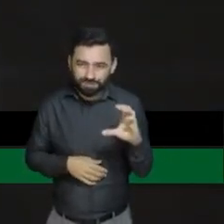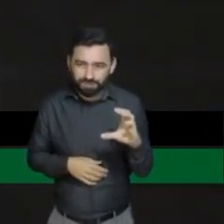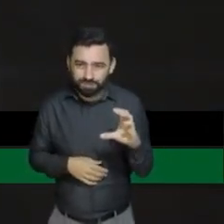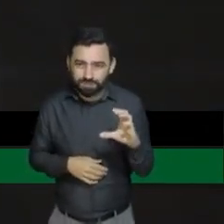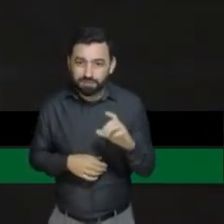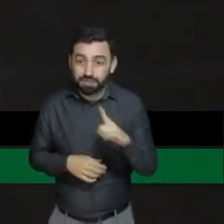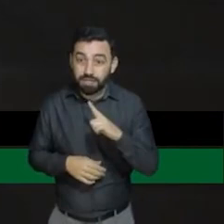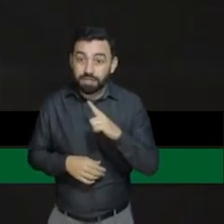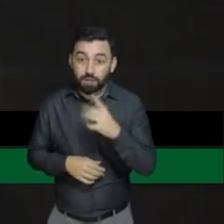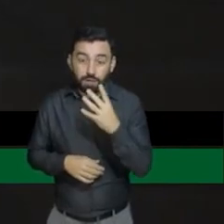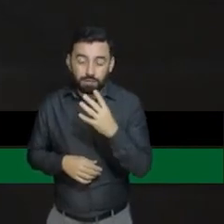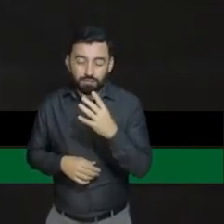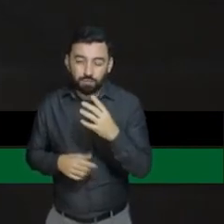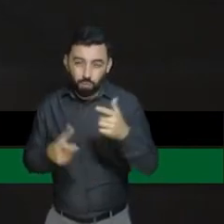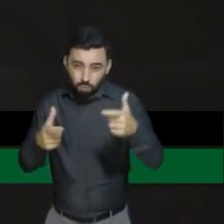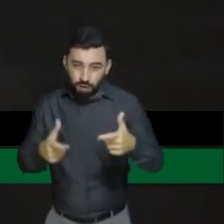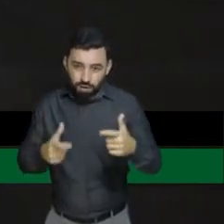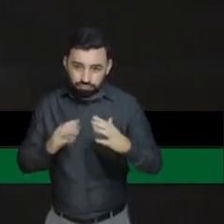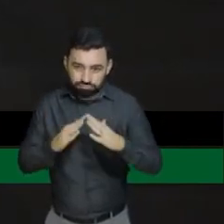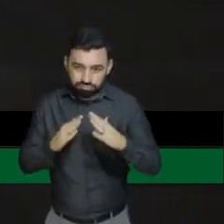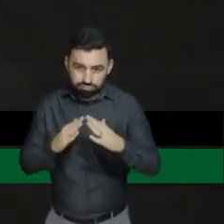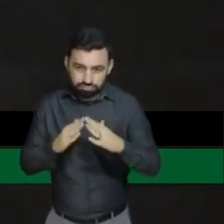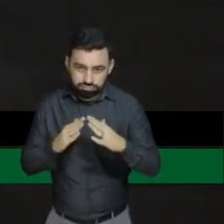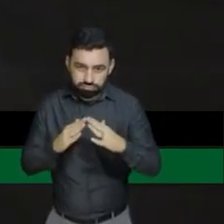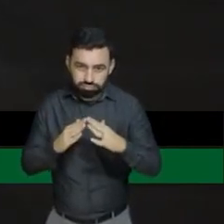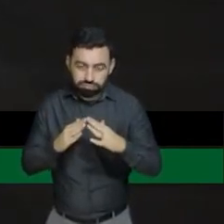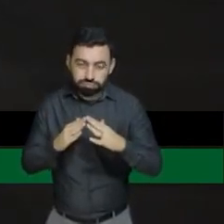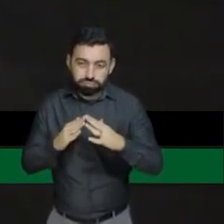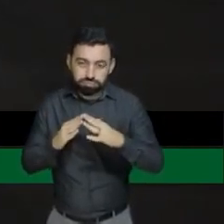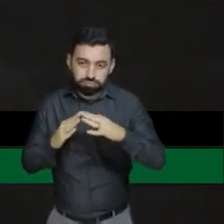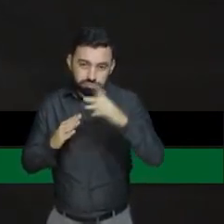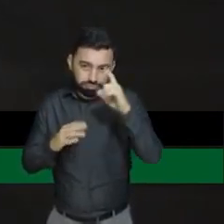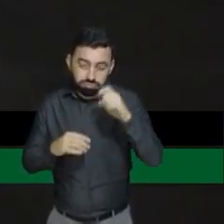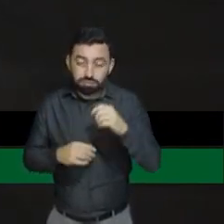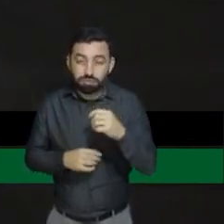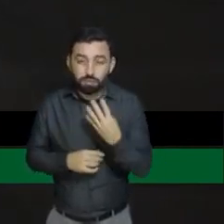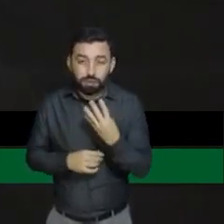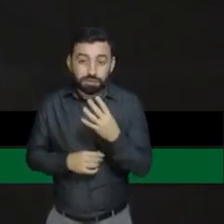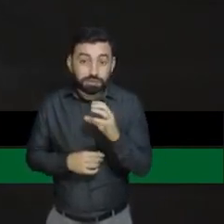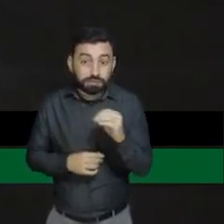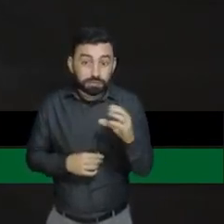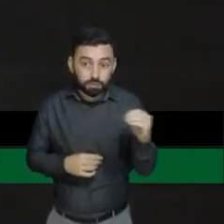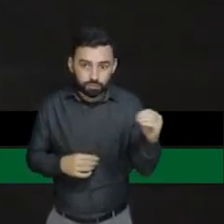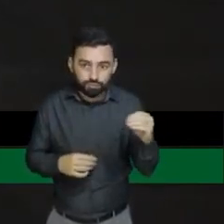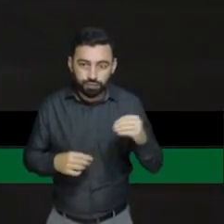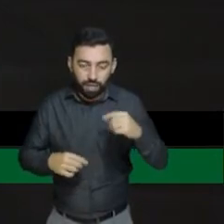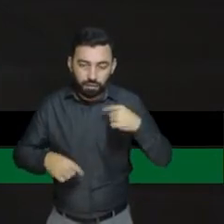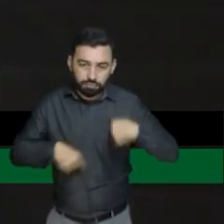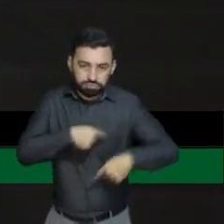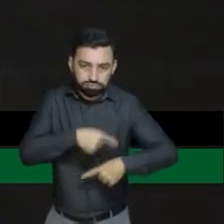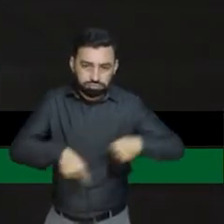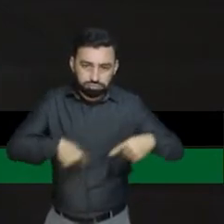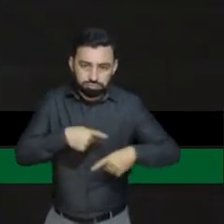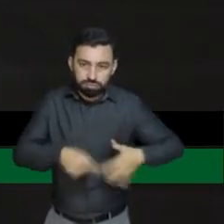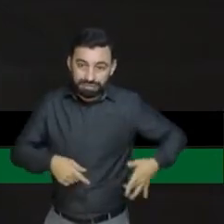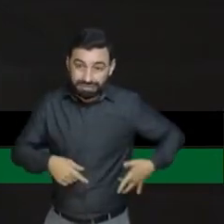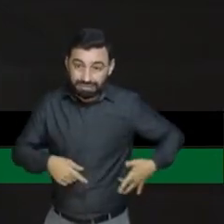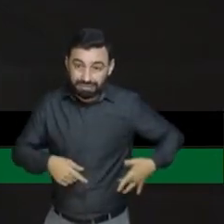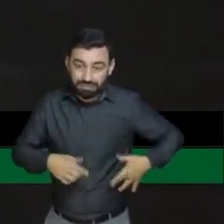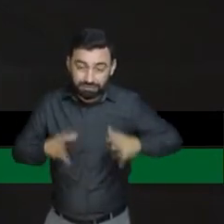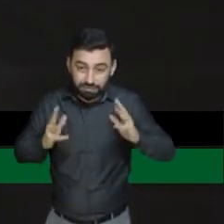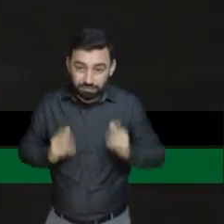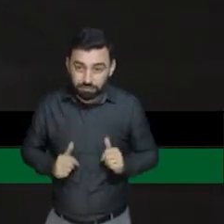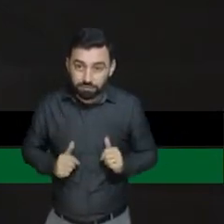com 400, que tem capacidade de atendimento de 400 pacientes em hemodiálise, 1.800 metros